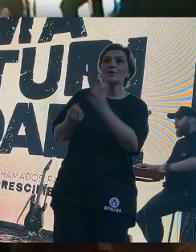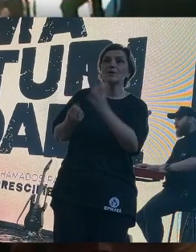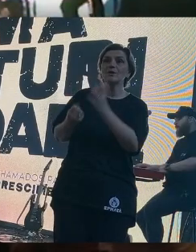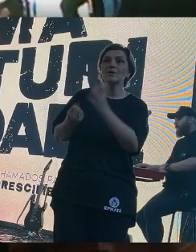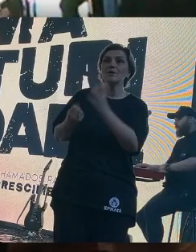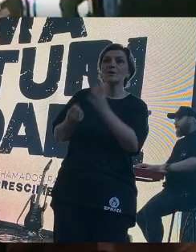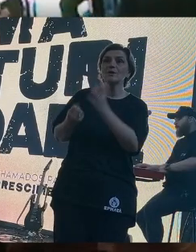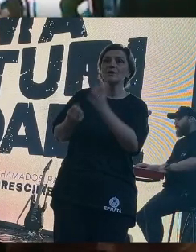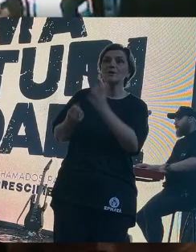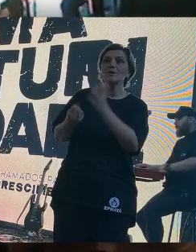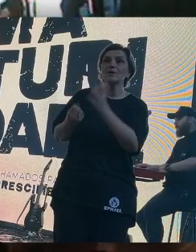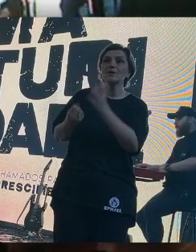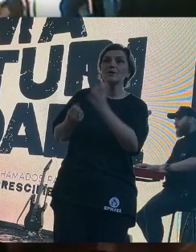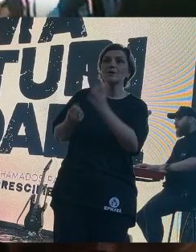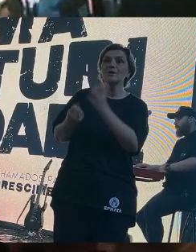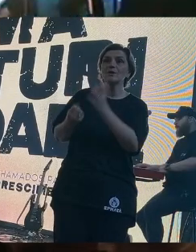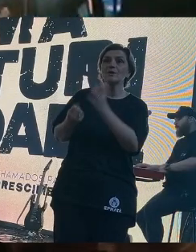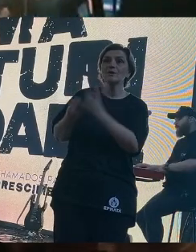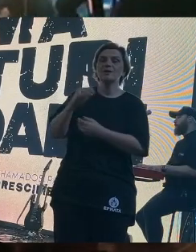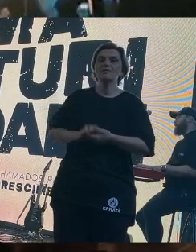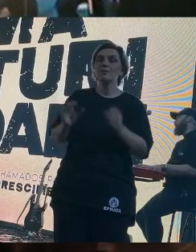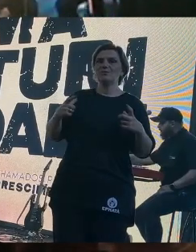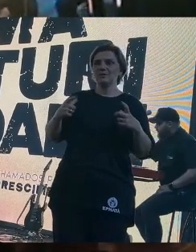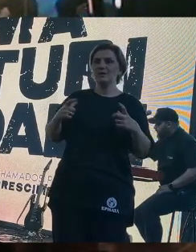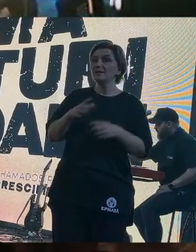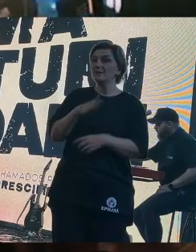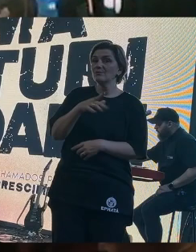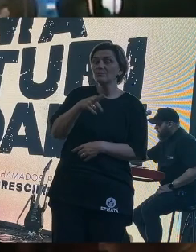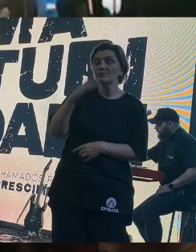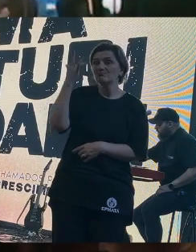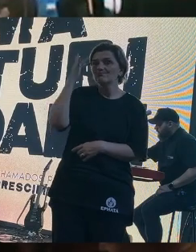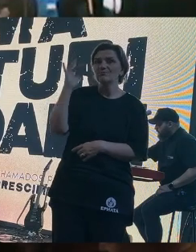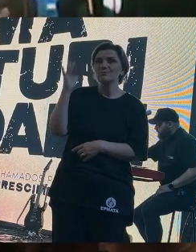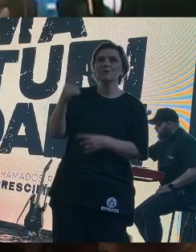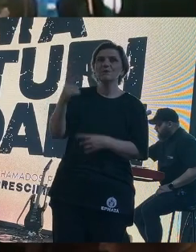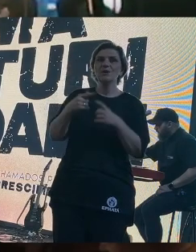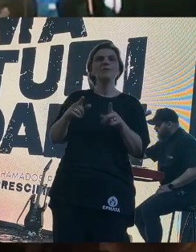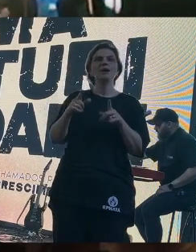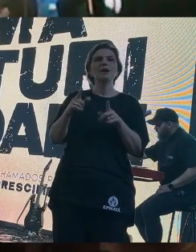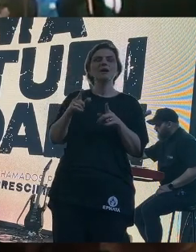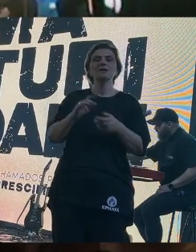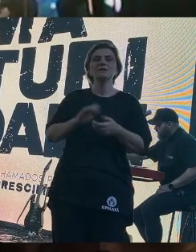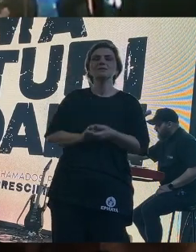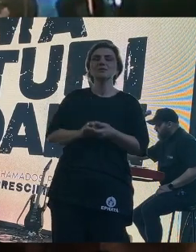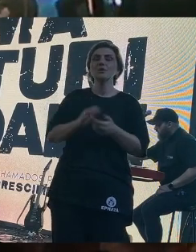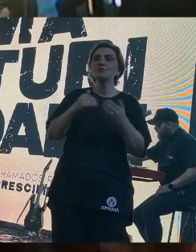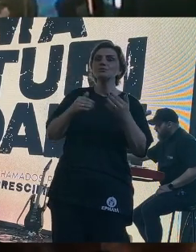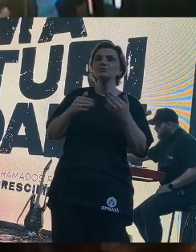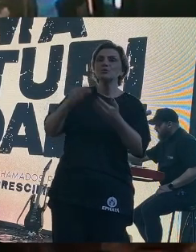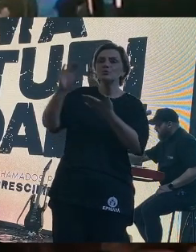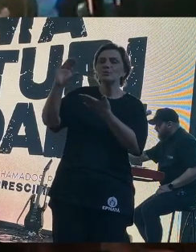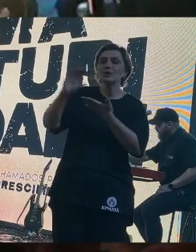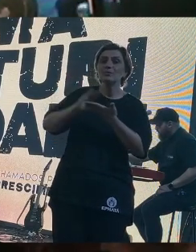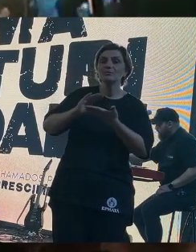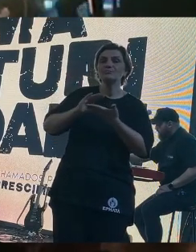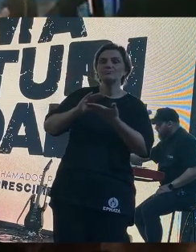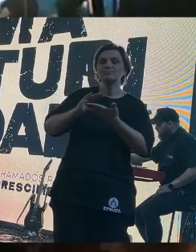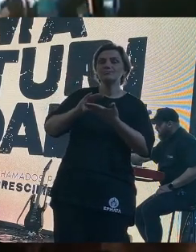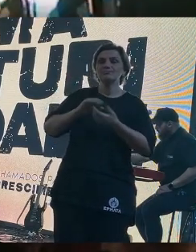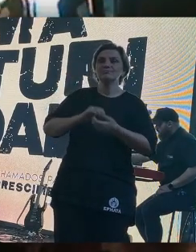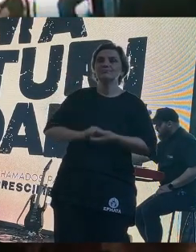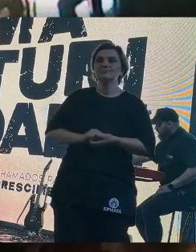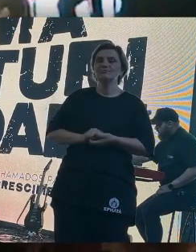ainda maior. Talvez você não saiba disso, mas todo o recurso,